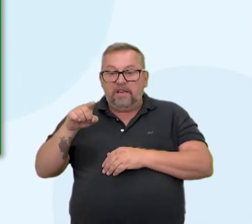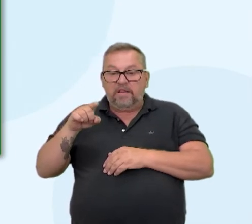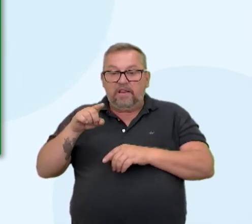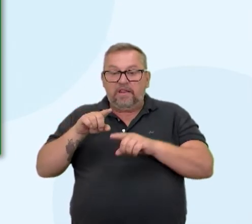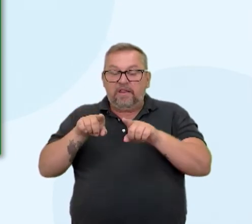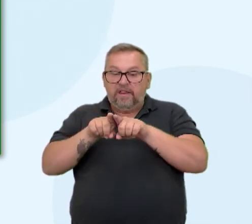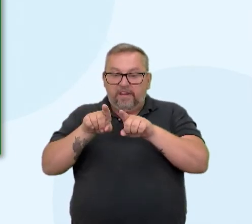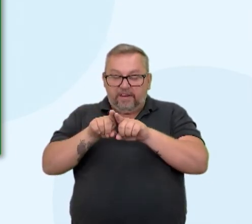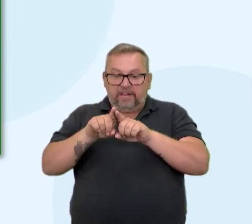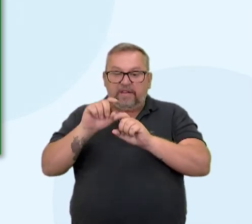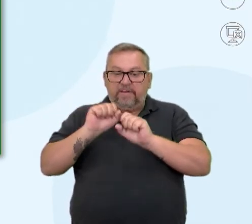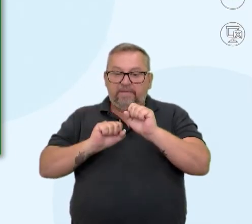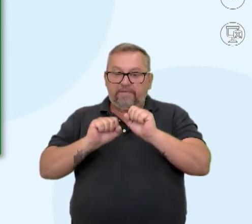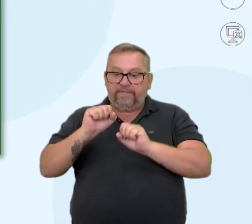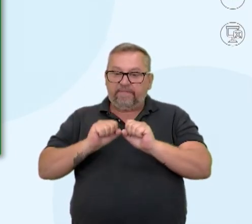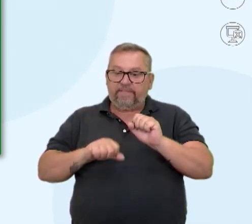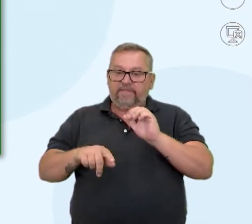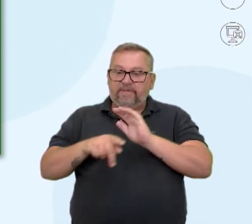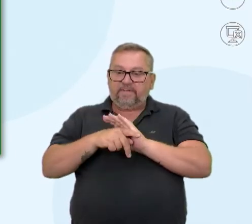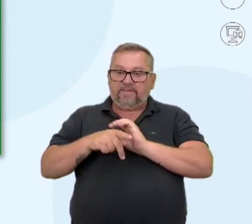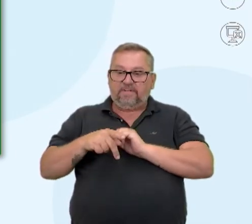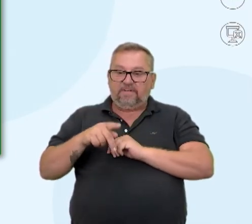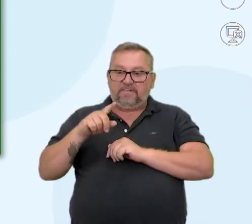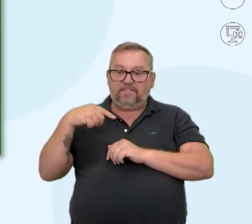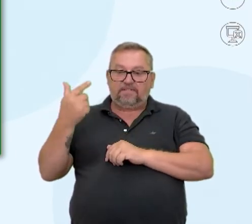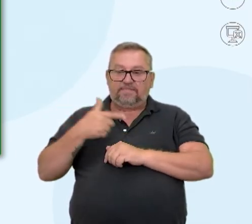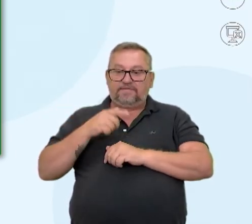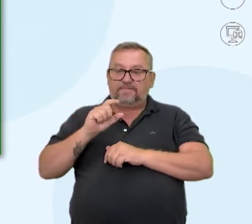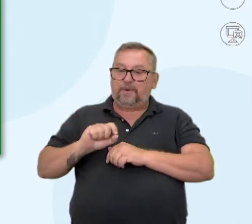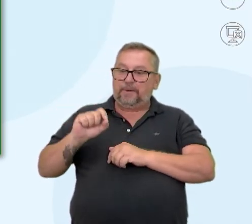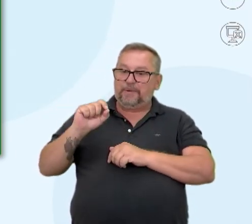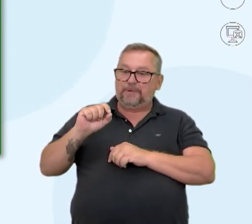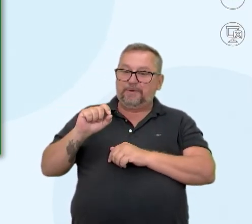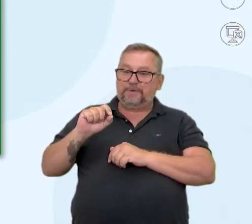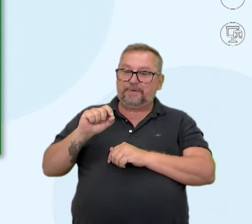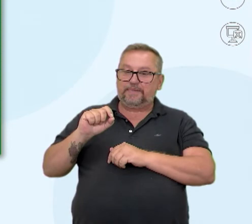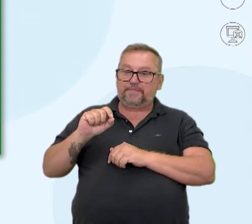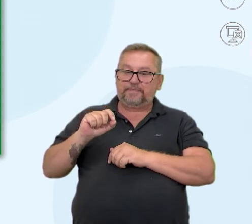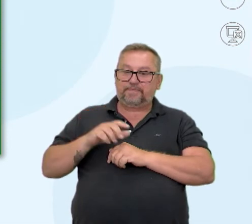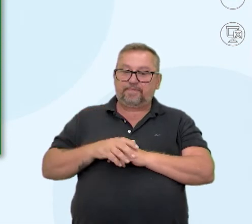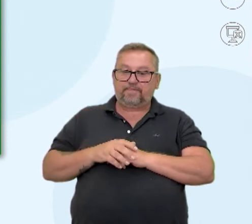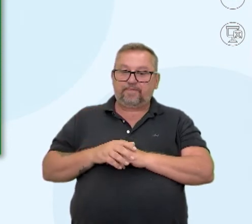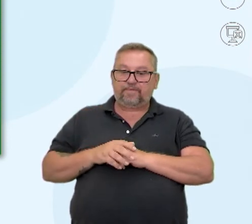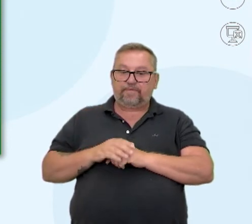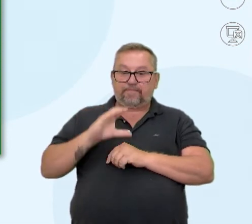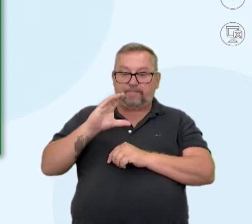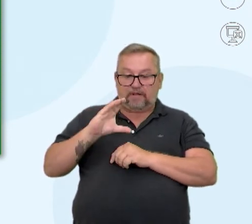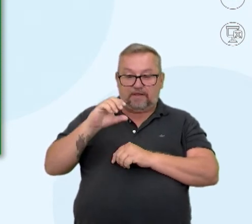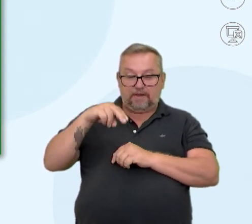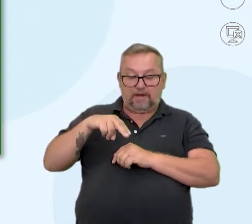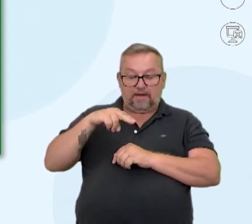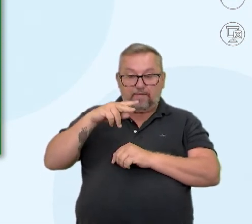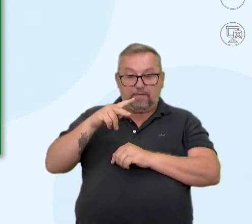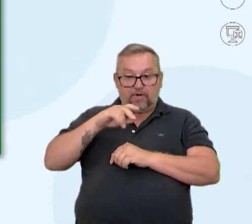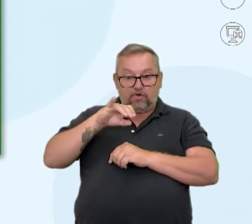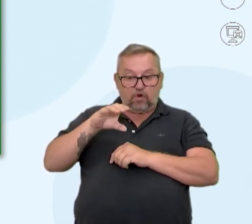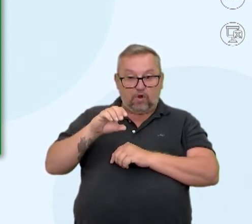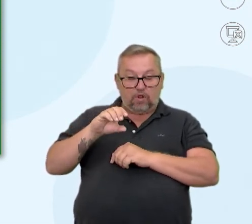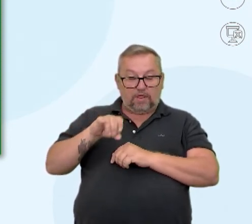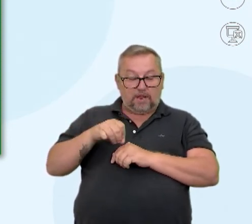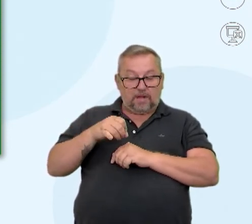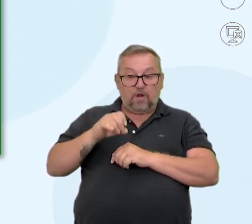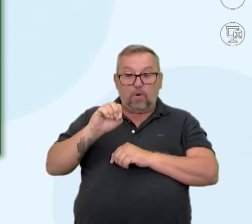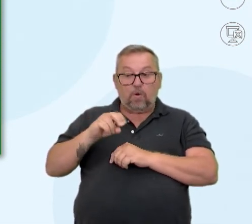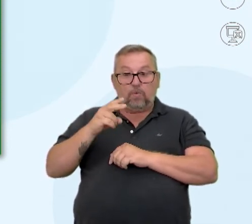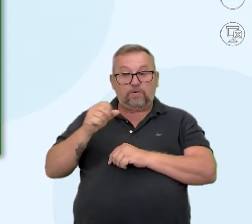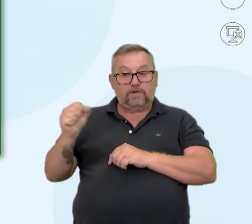o empregador, ele vai ter o quê? Ele trabalha com CNPJ ou sem CNPJ,